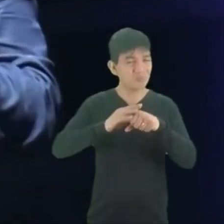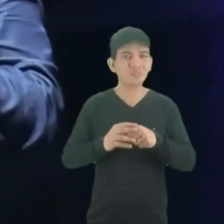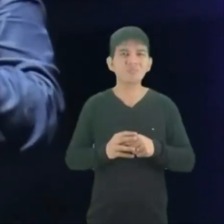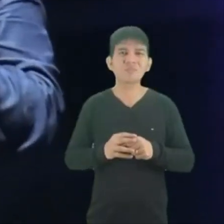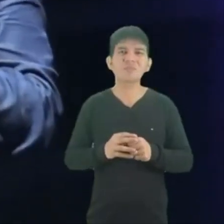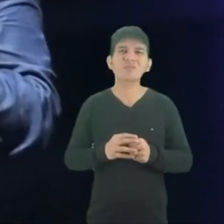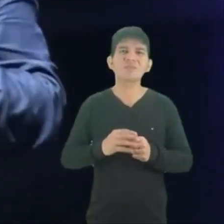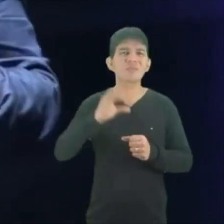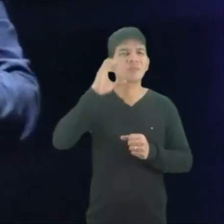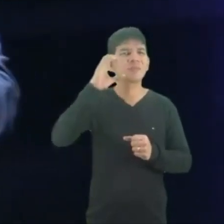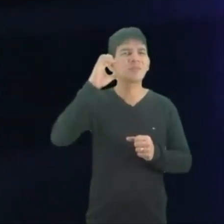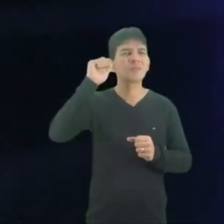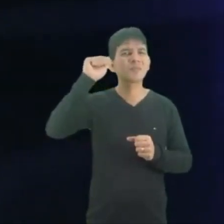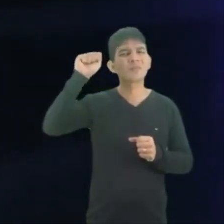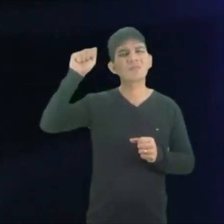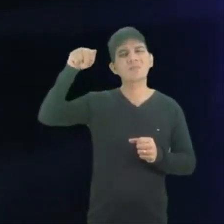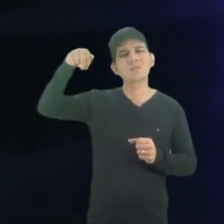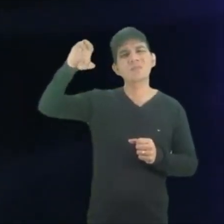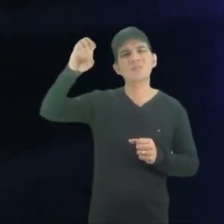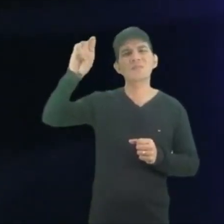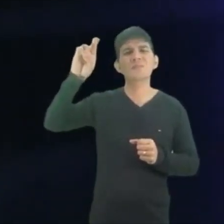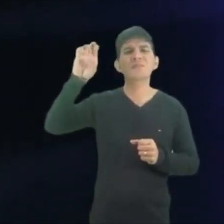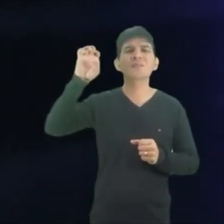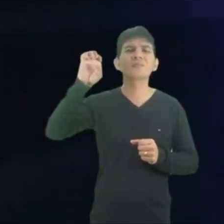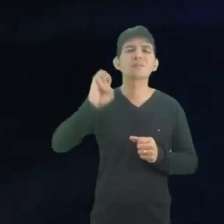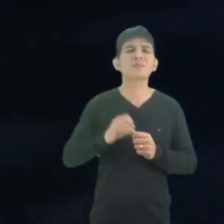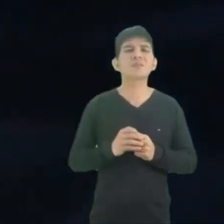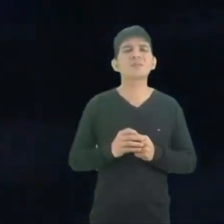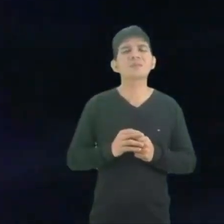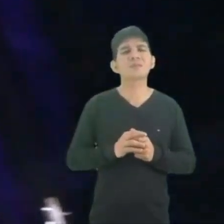câncer, mas ele disse, em uma entrevista ele falou assim, olha,